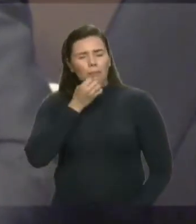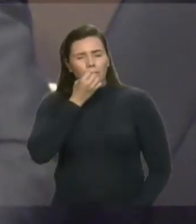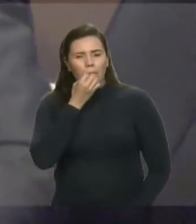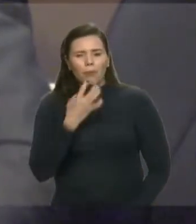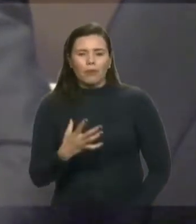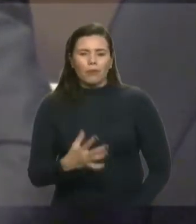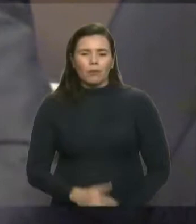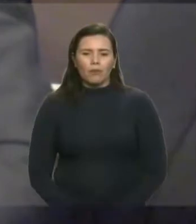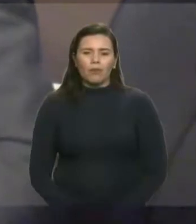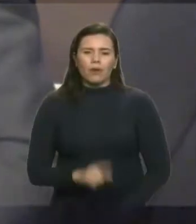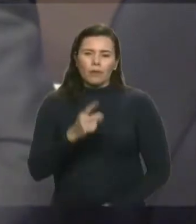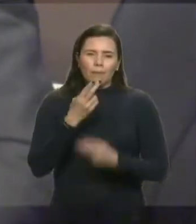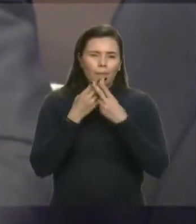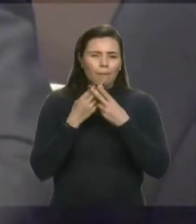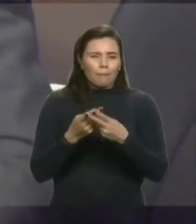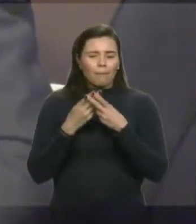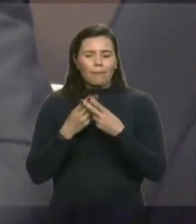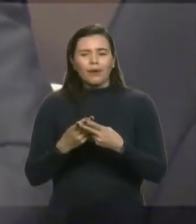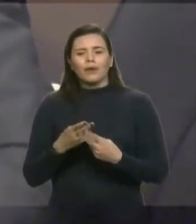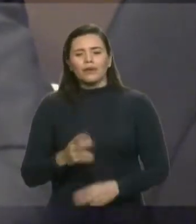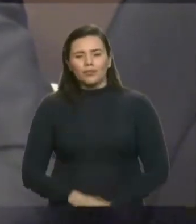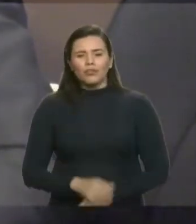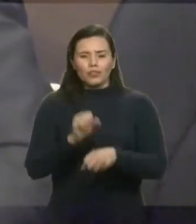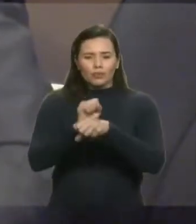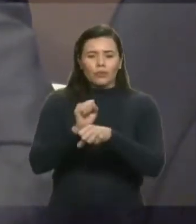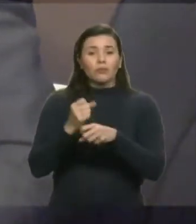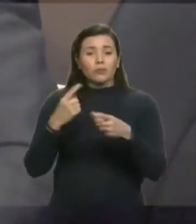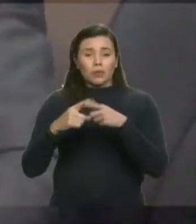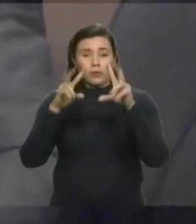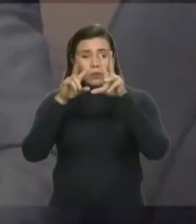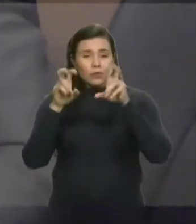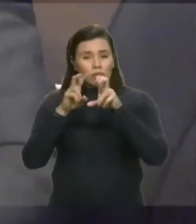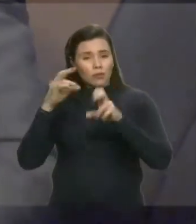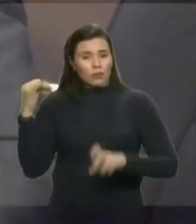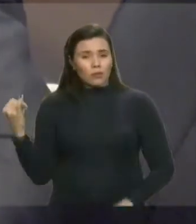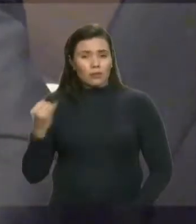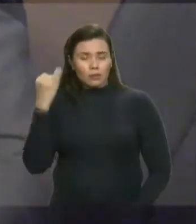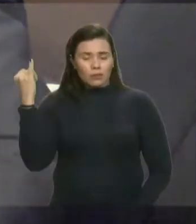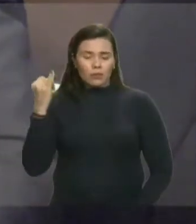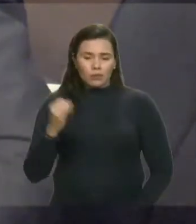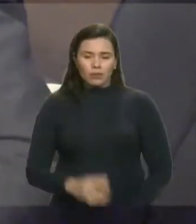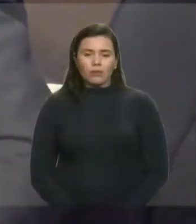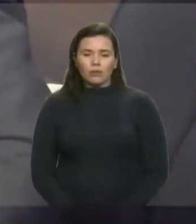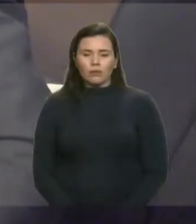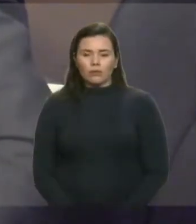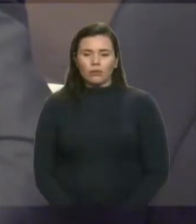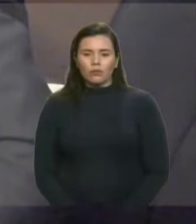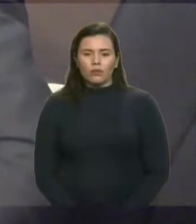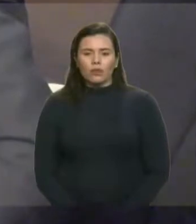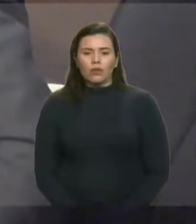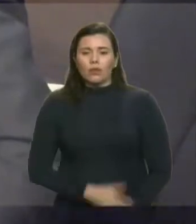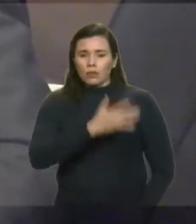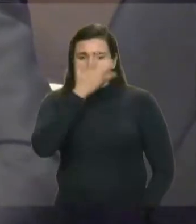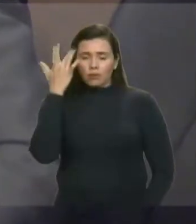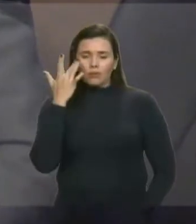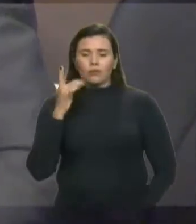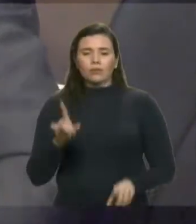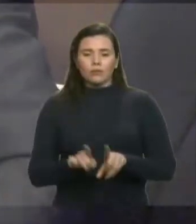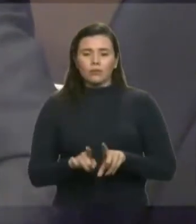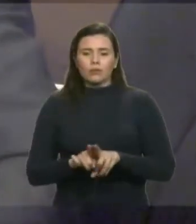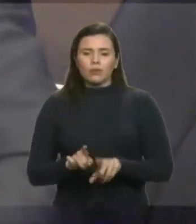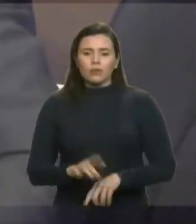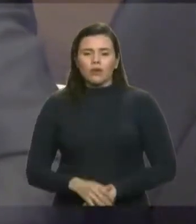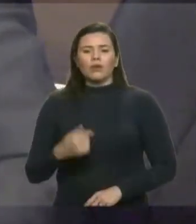ali pacientemente, o assunto é pertinente, envolve a casa toda e as pessoas envolvidas, as autoridades.